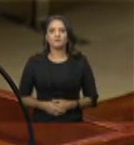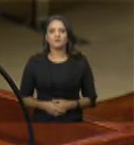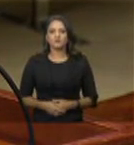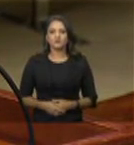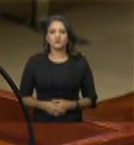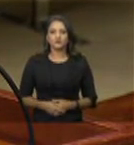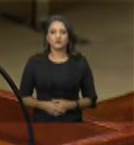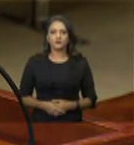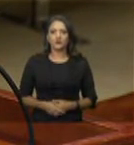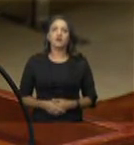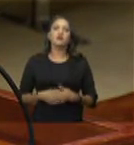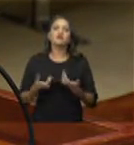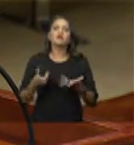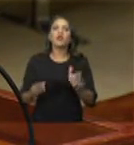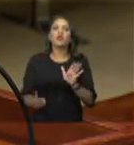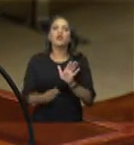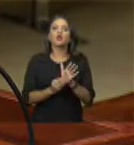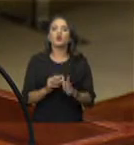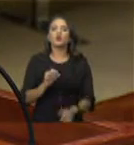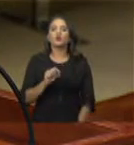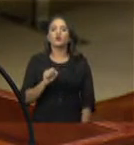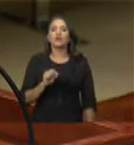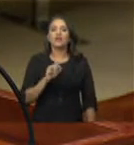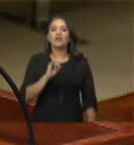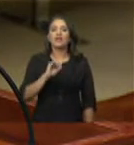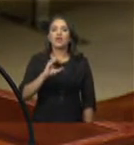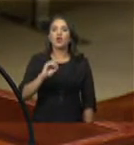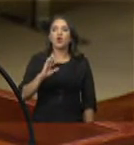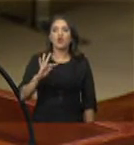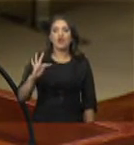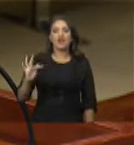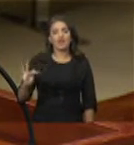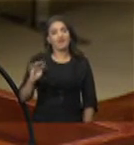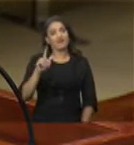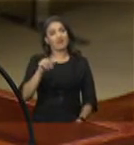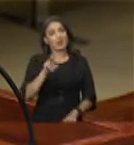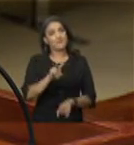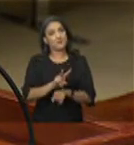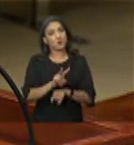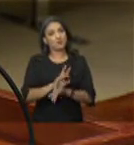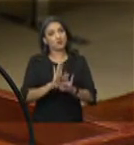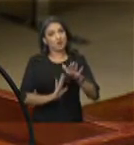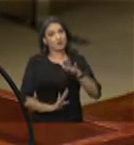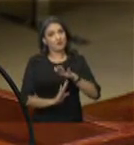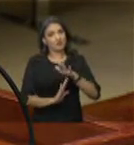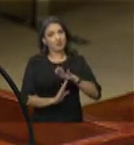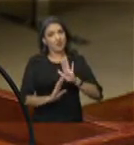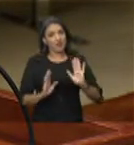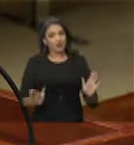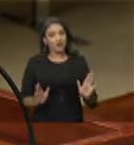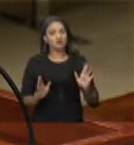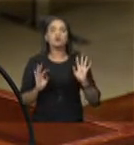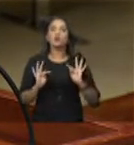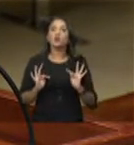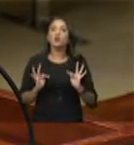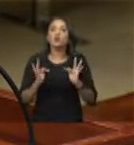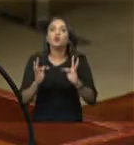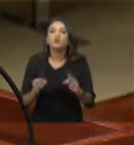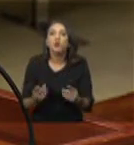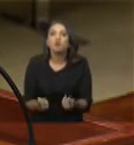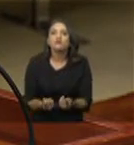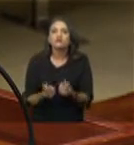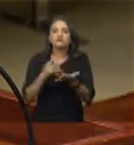artigo o IOF transitariamente provisoriamente sobre todos os ativos